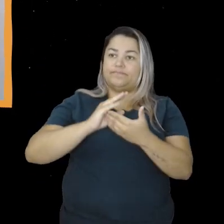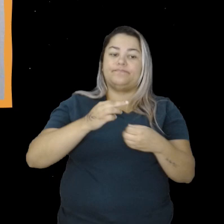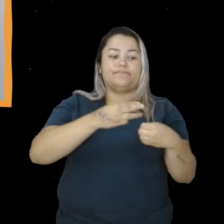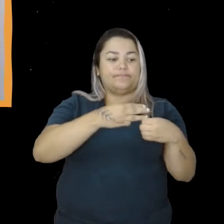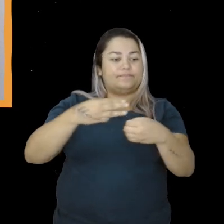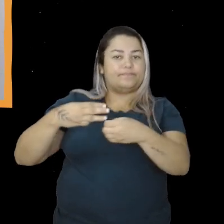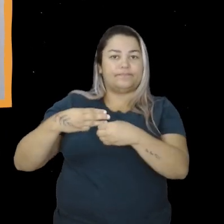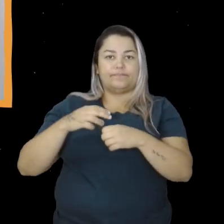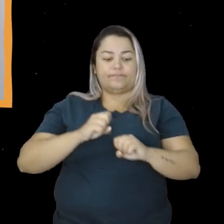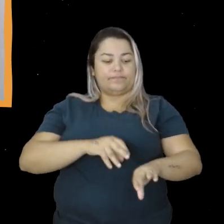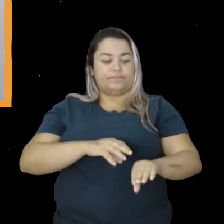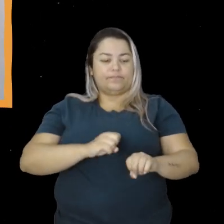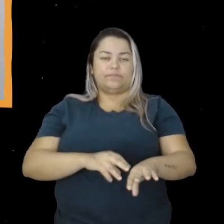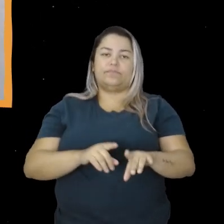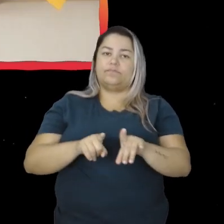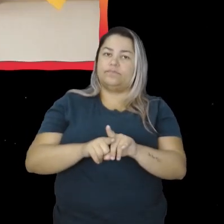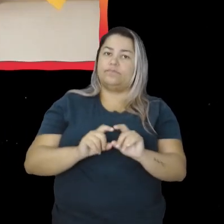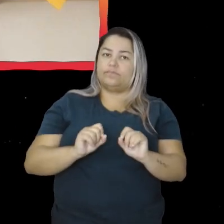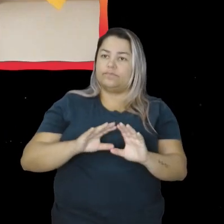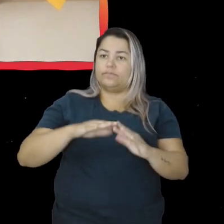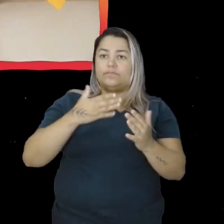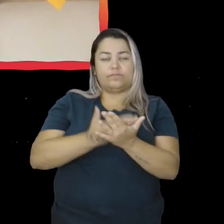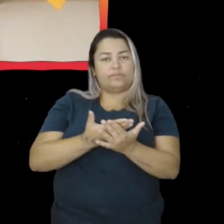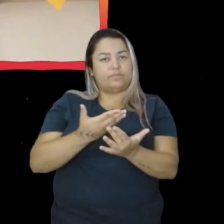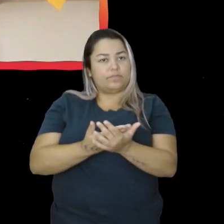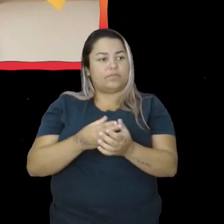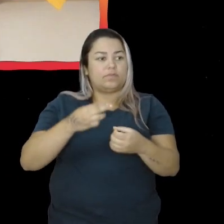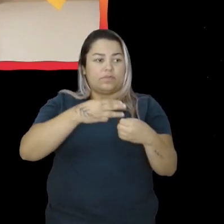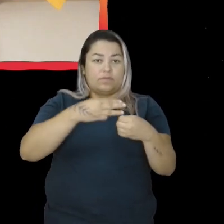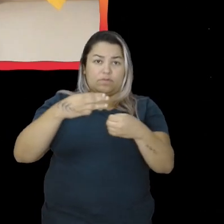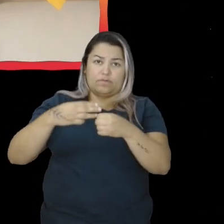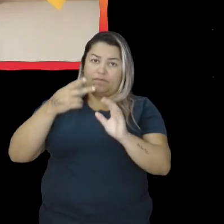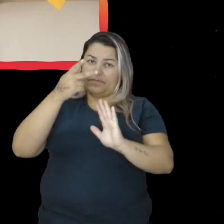programa de ensino das escolas municipais. É um projeto de